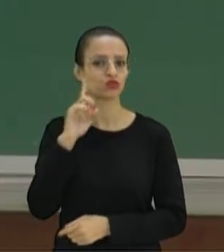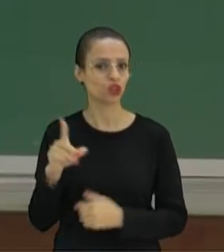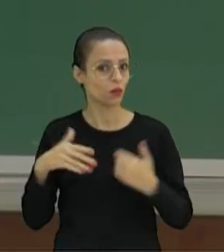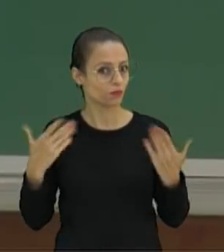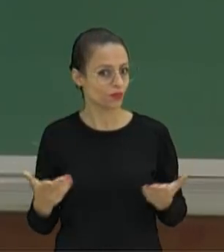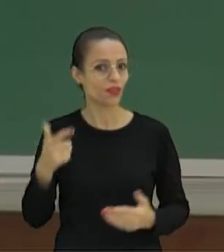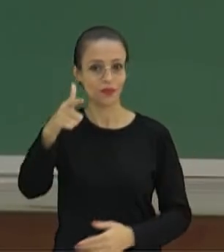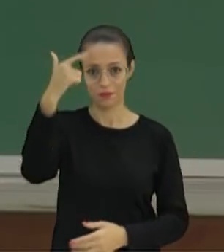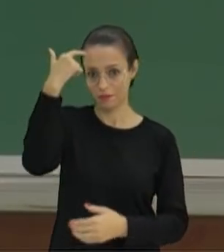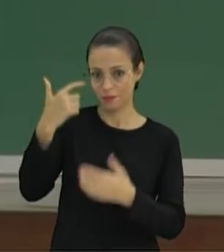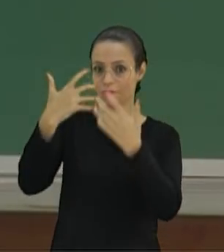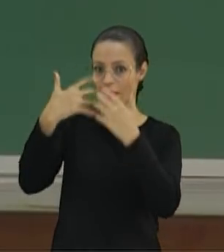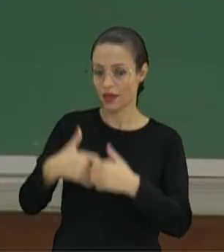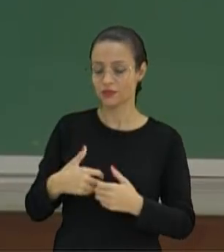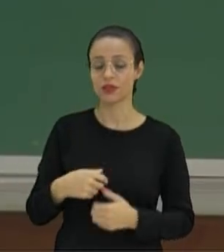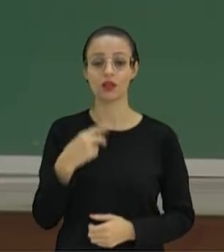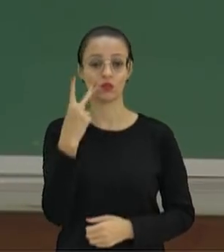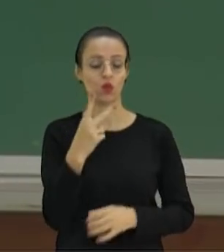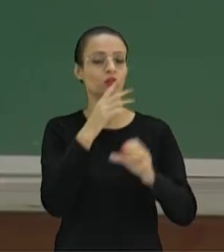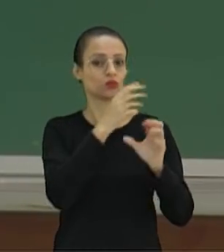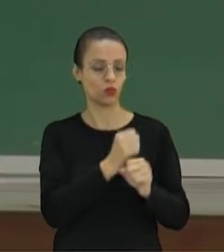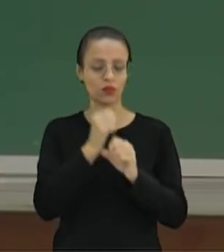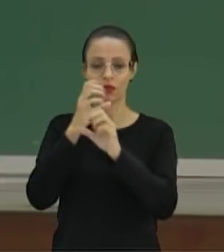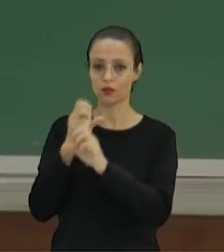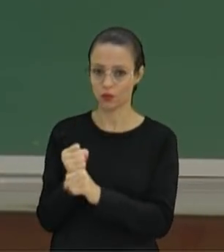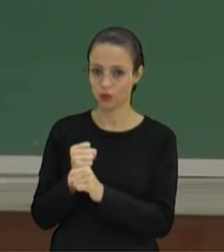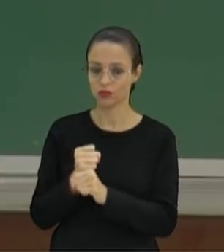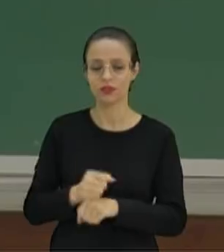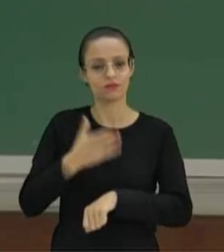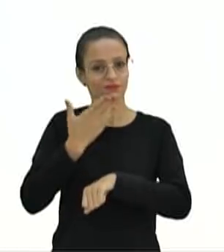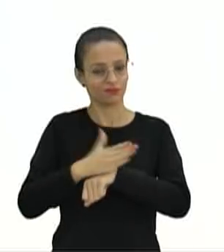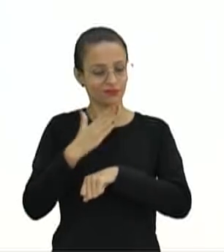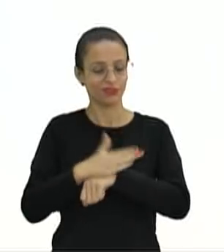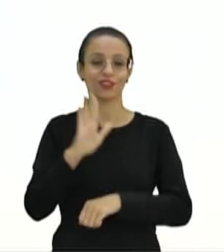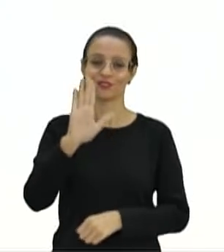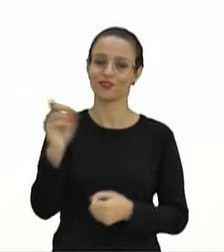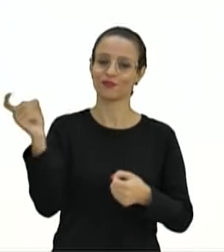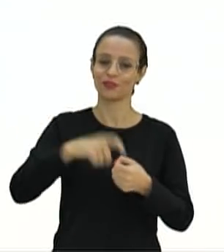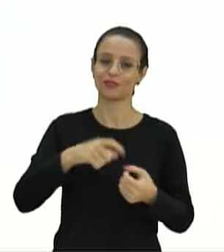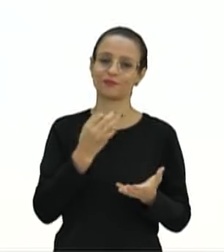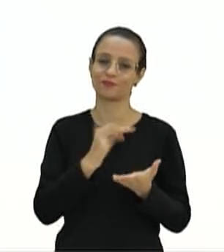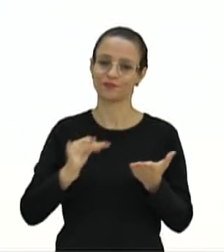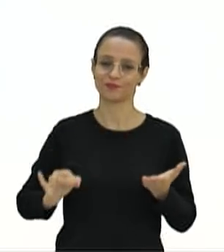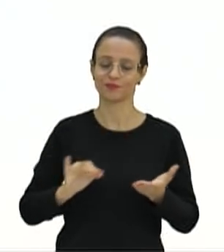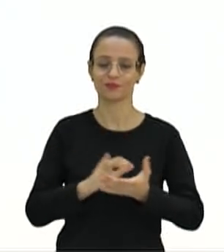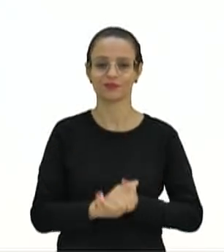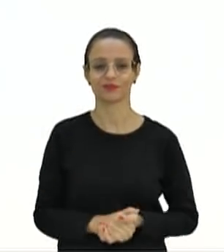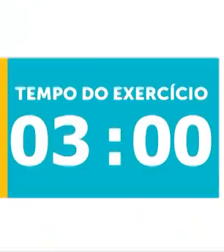Pensa lá, hein? São duas contas que a gente tem que fazer. Façam aí, daqui a pouco a gente corrige.